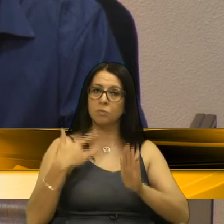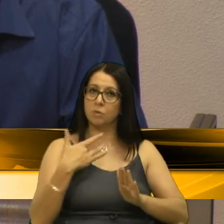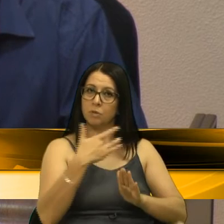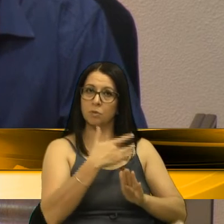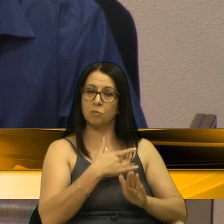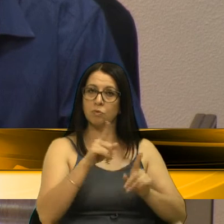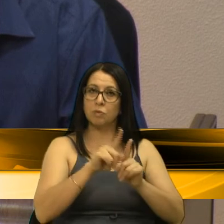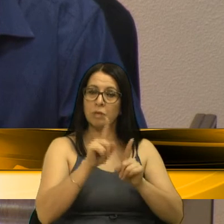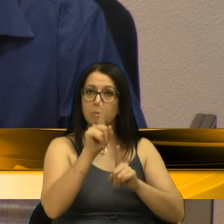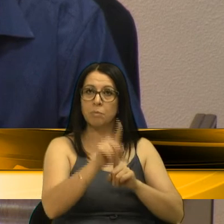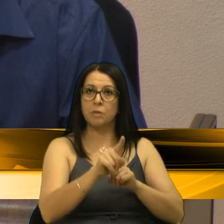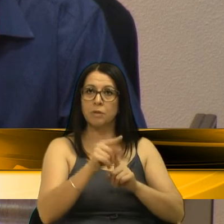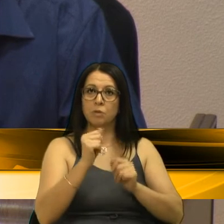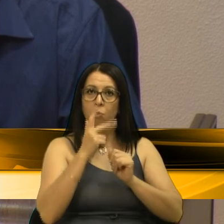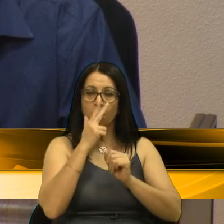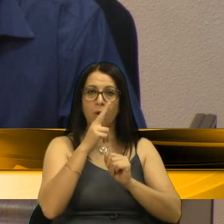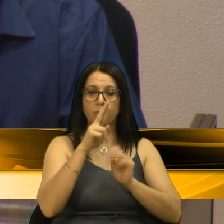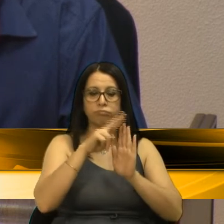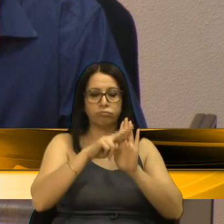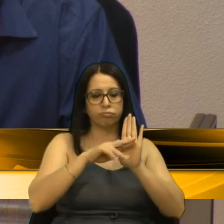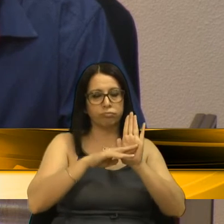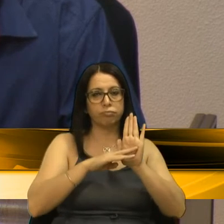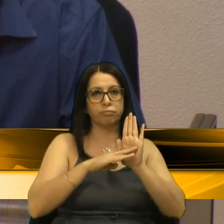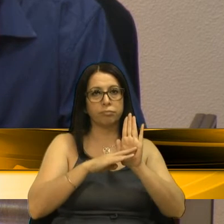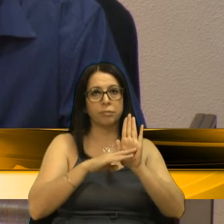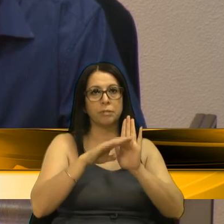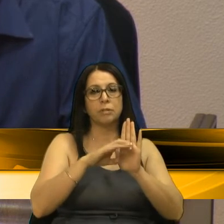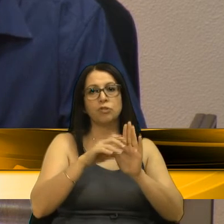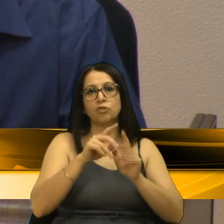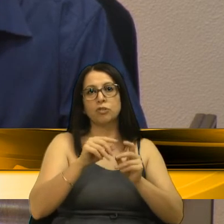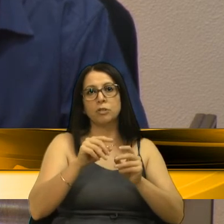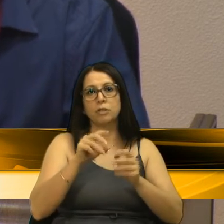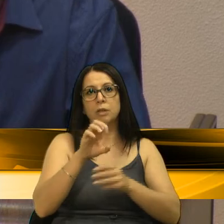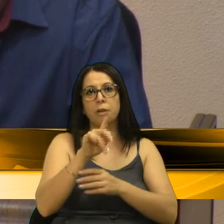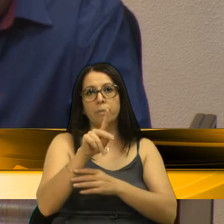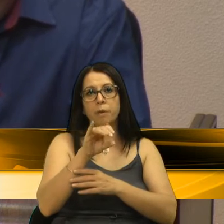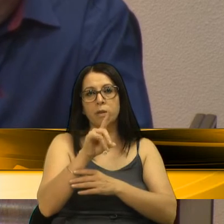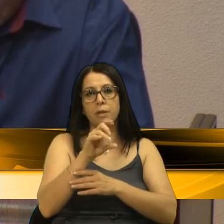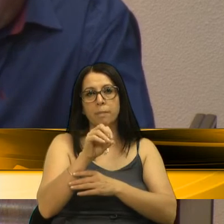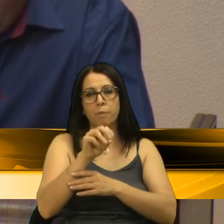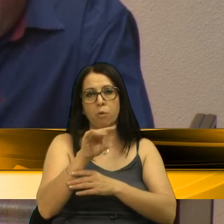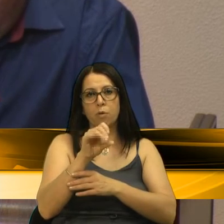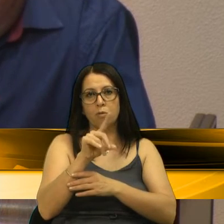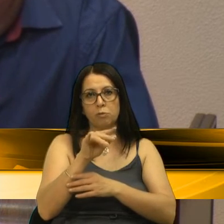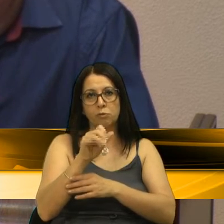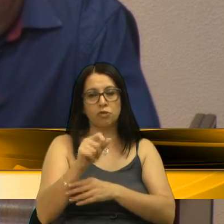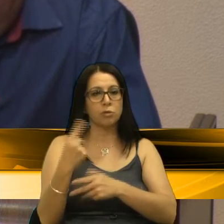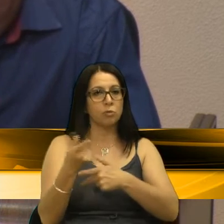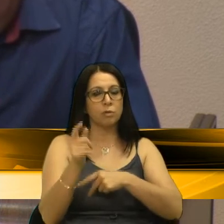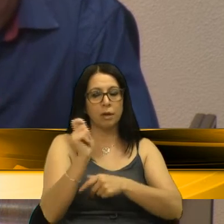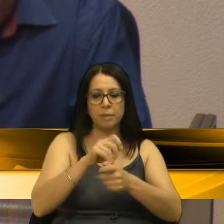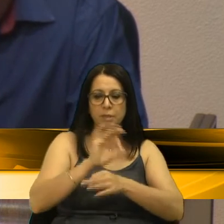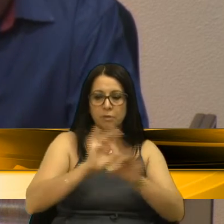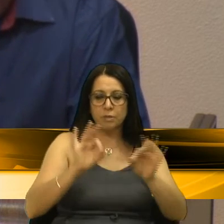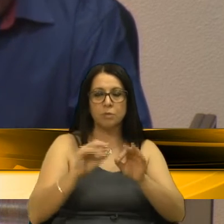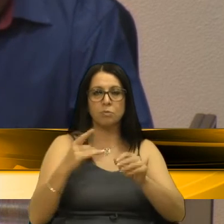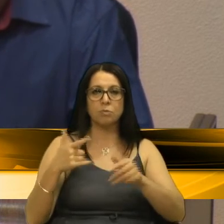sobre seu conteúdo conforme as diversas situações epidemiológicas e capacidade organizacional do serviço. 13.